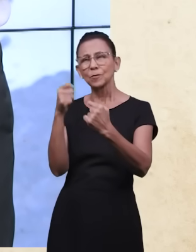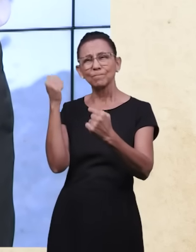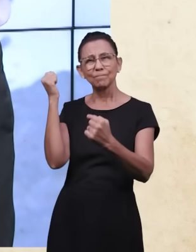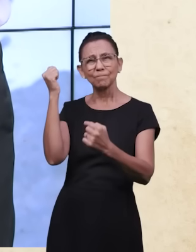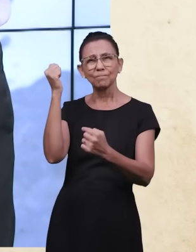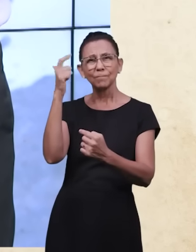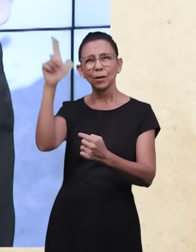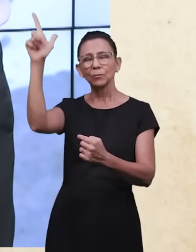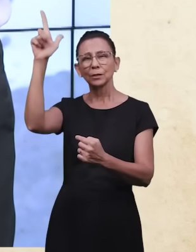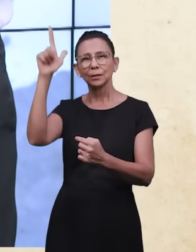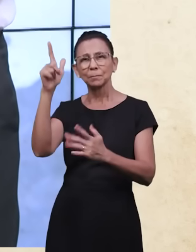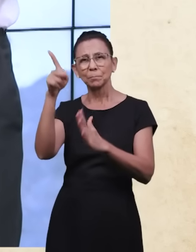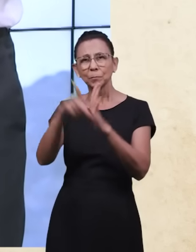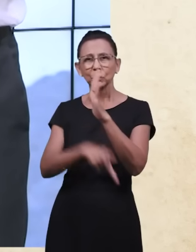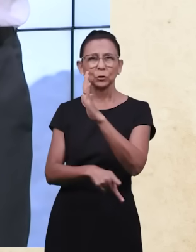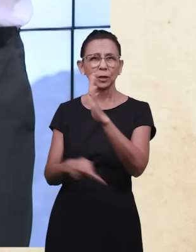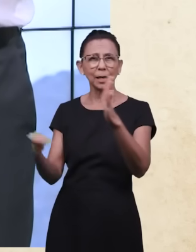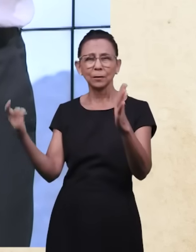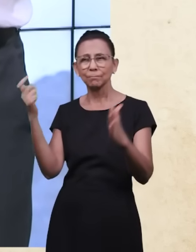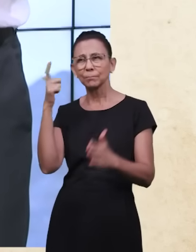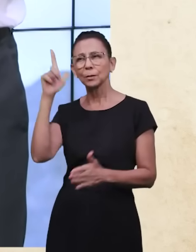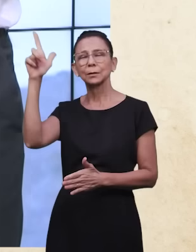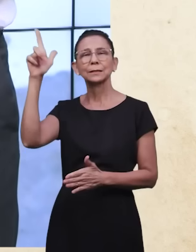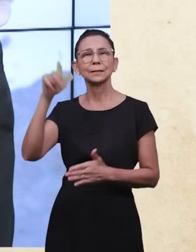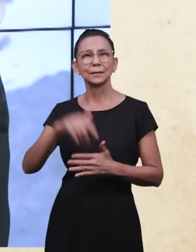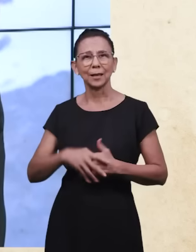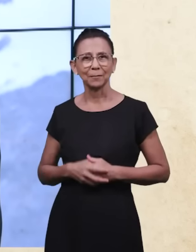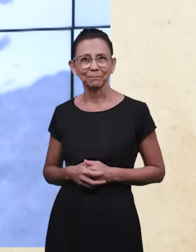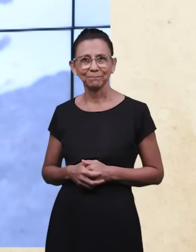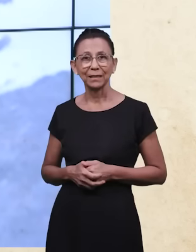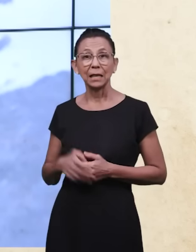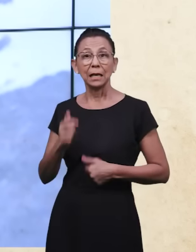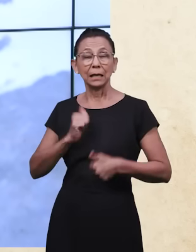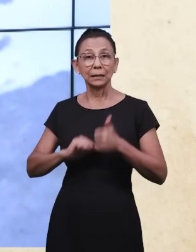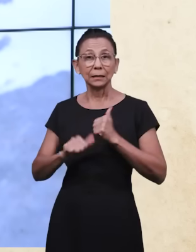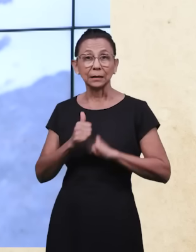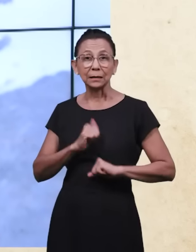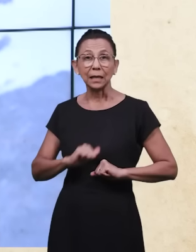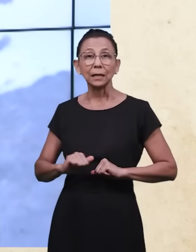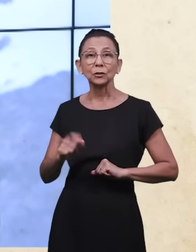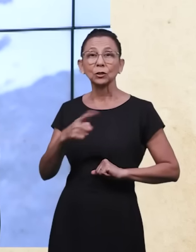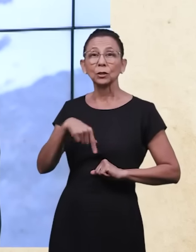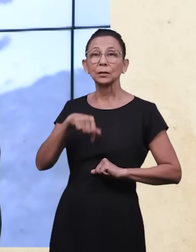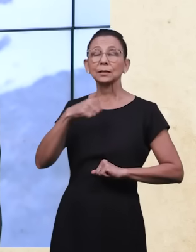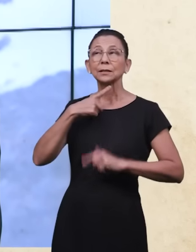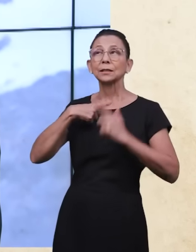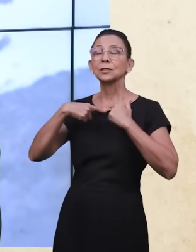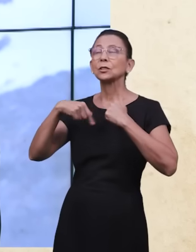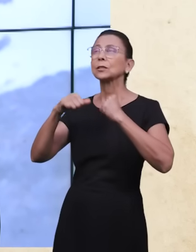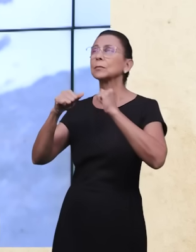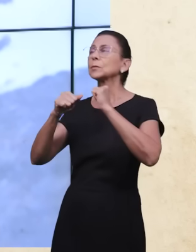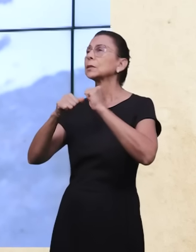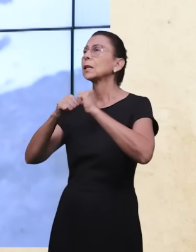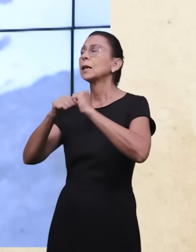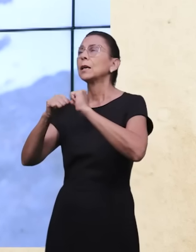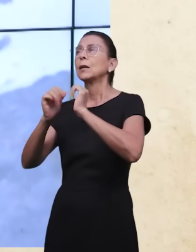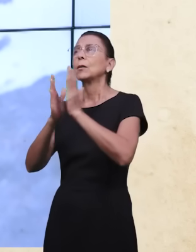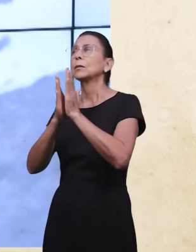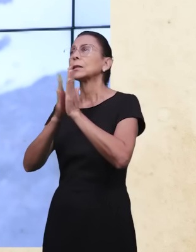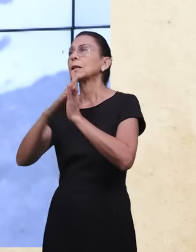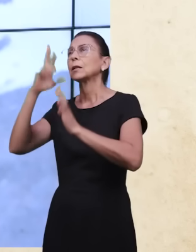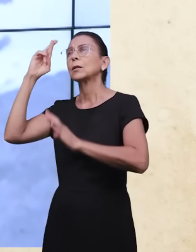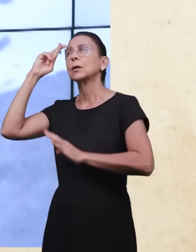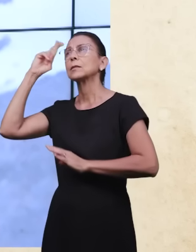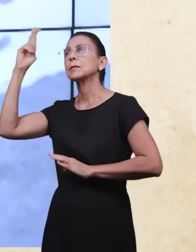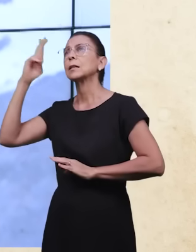alvos, sonhos, projetos. A ansiedade nos faz buscar o Senhor. A sede da alma, na expressão ali